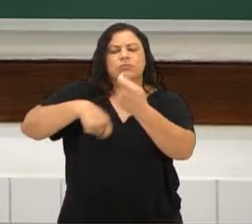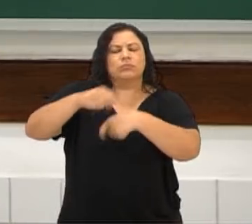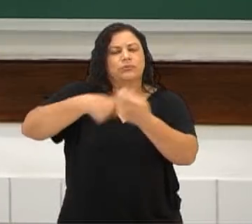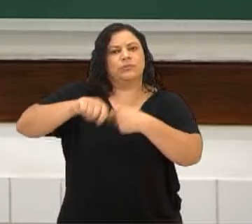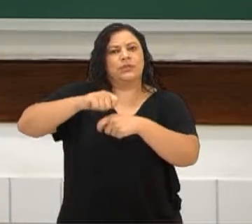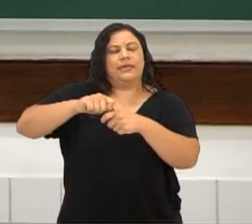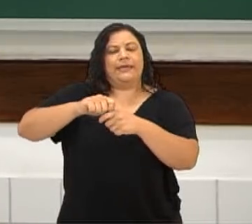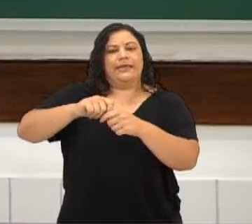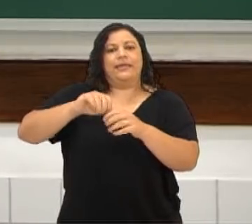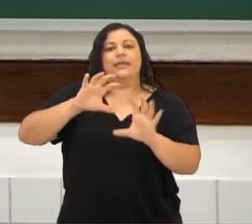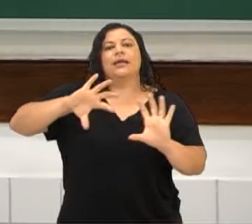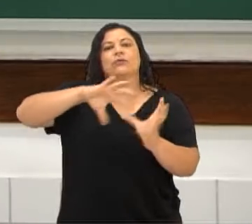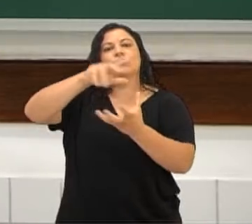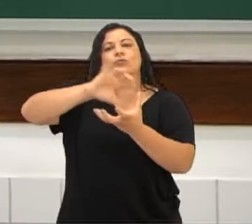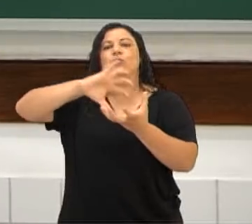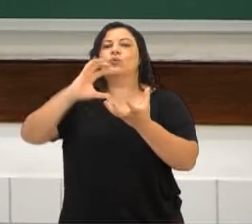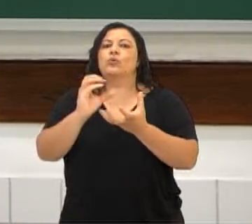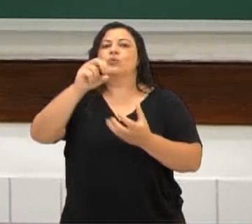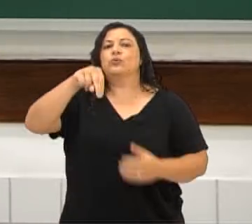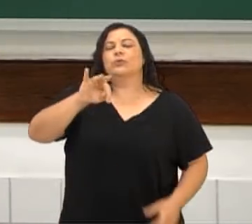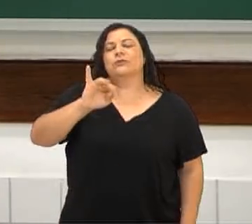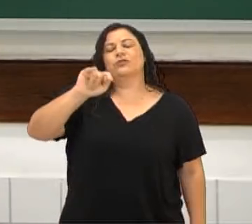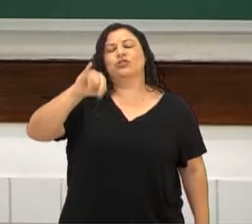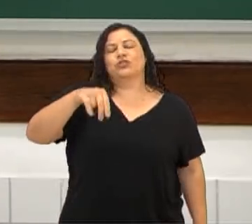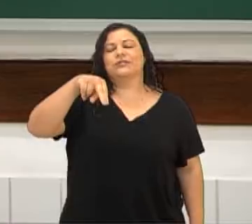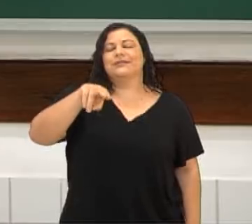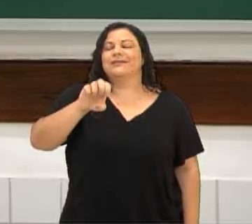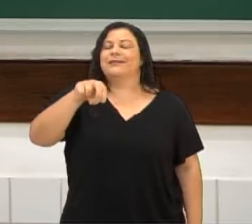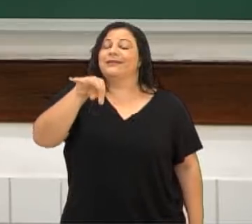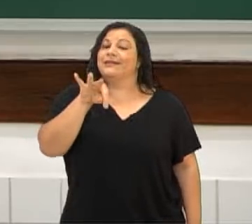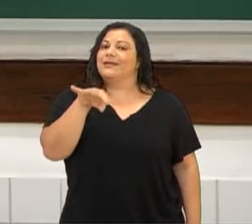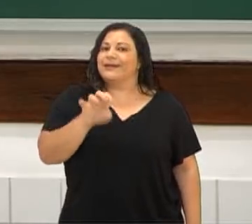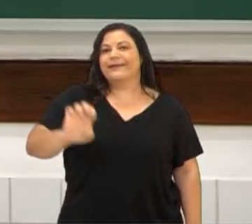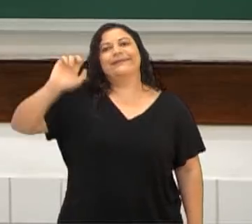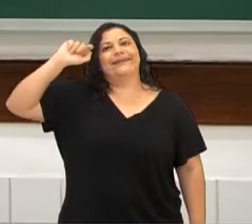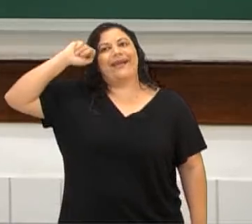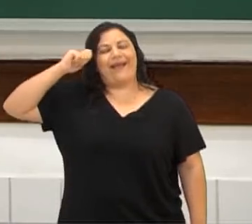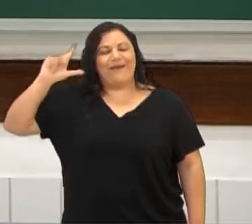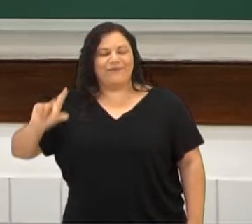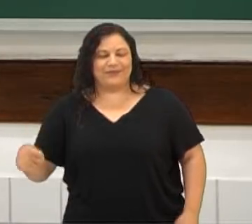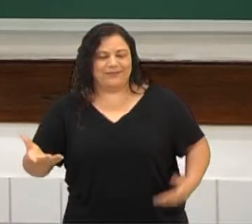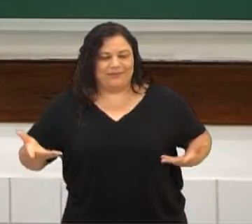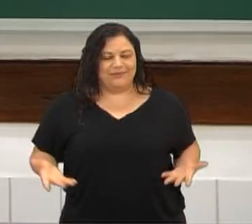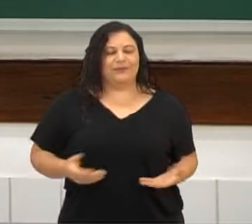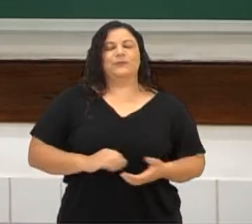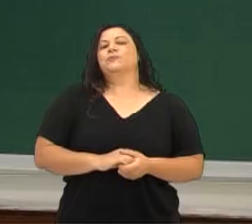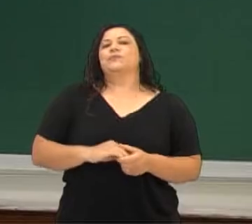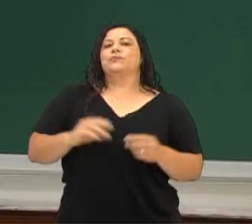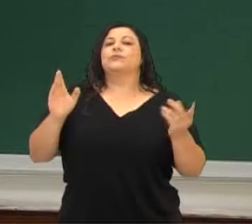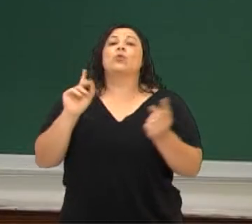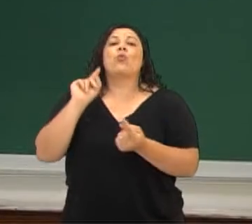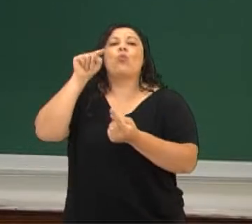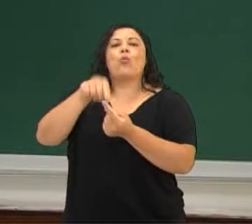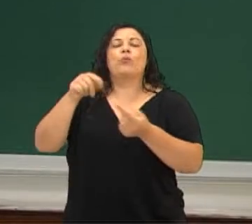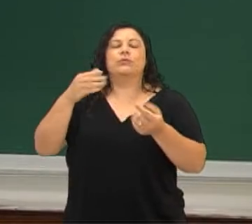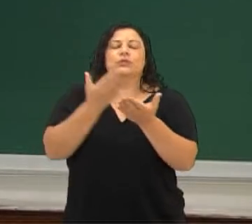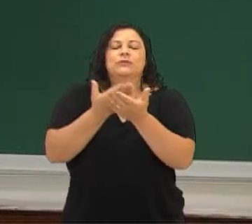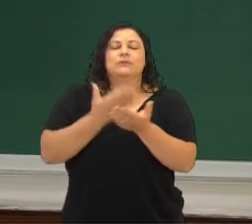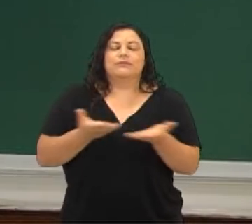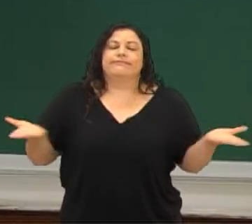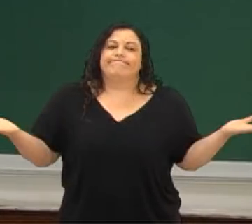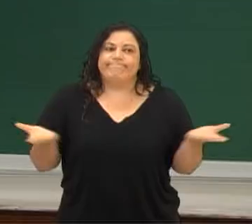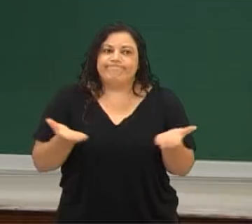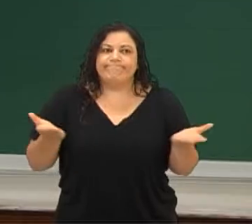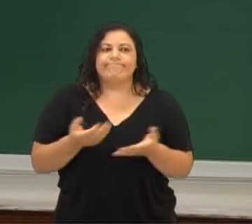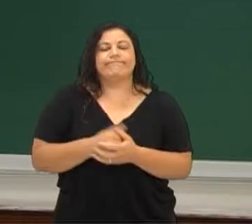encerramos os estudos aí, desse trimestre sobre o continente africano. Vamos aos nossos objetivos.